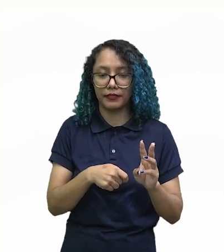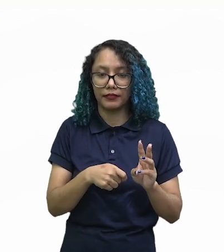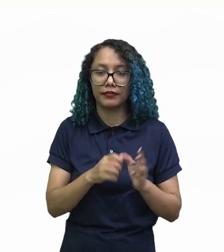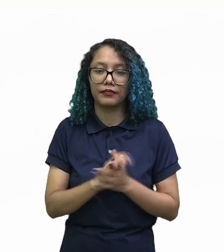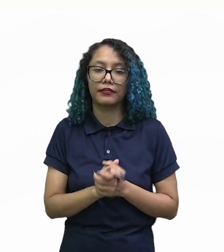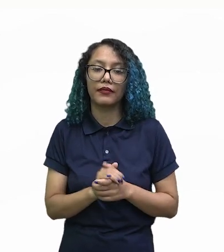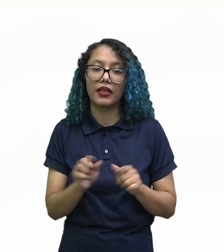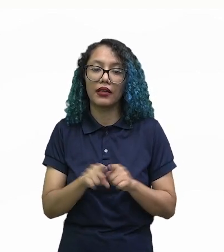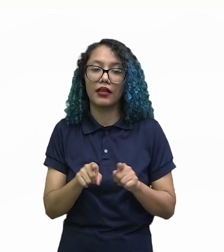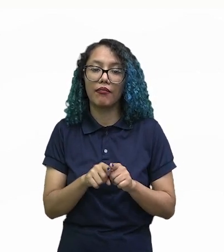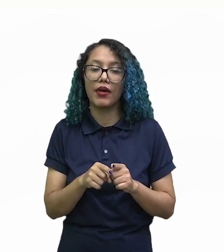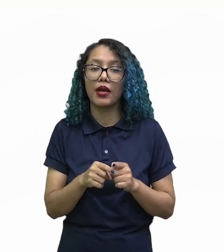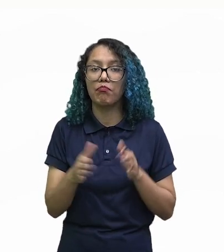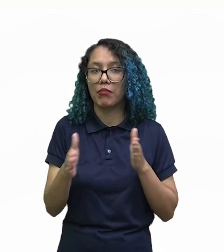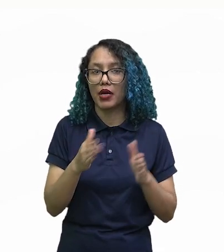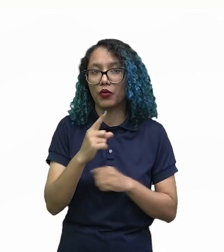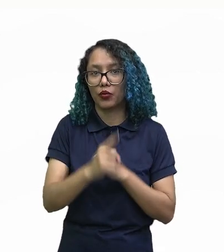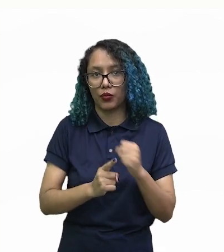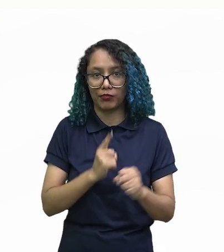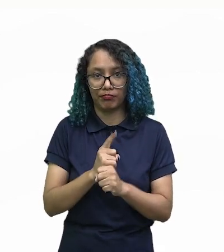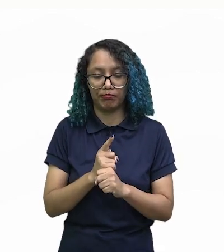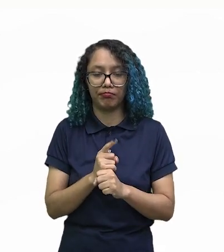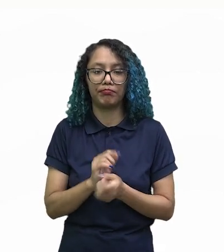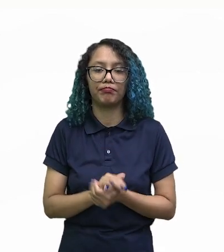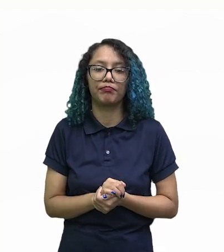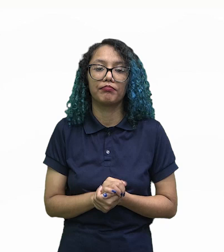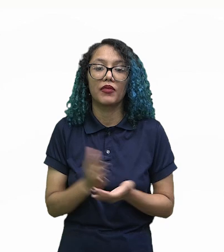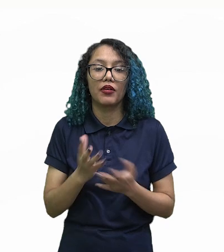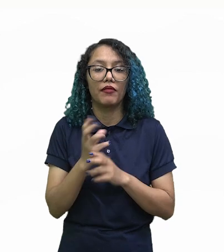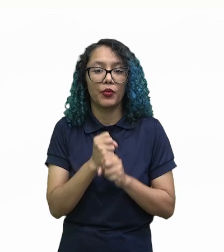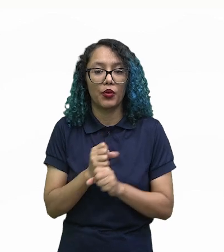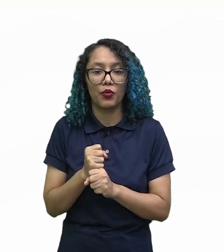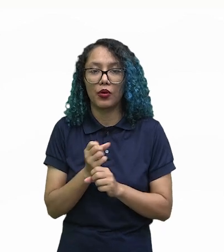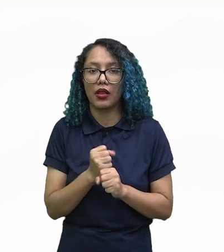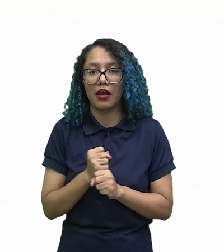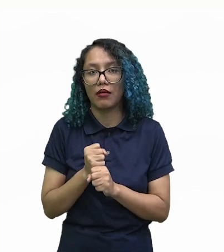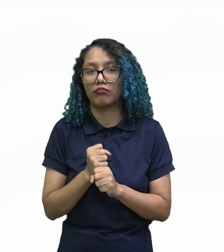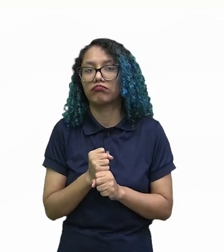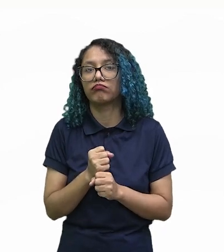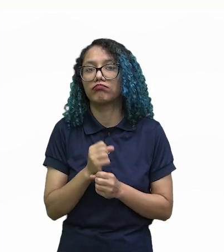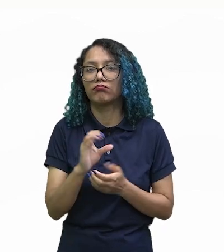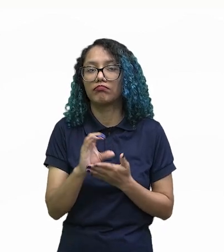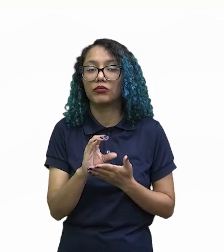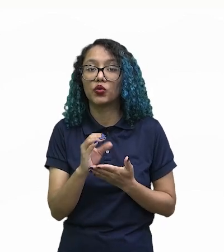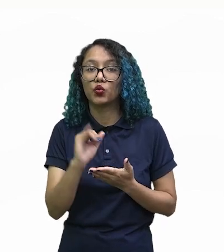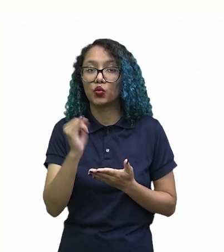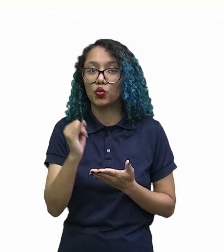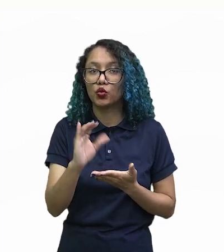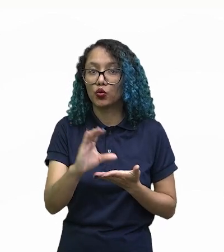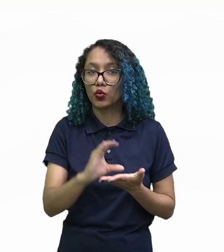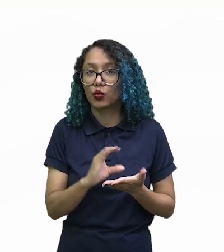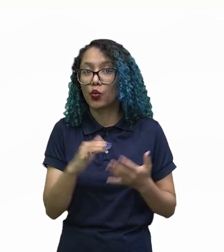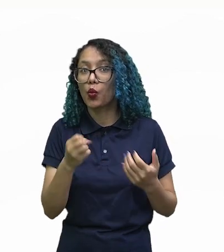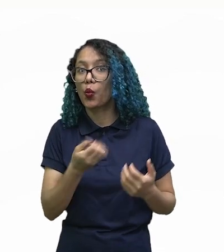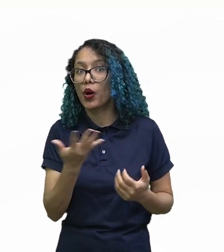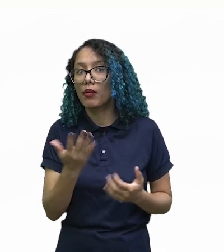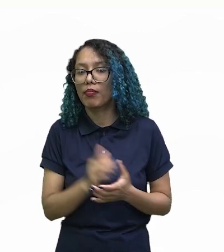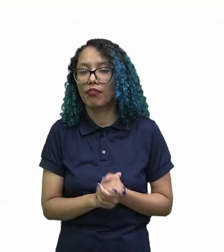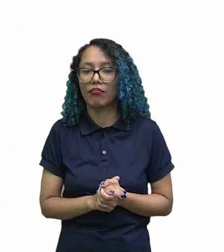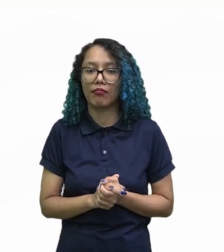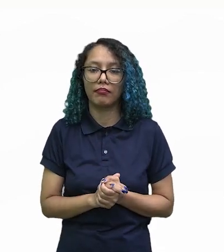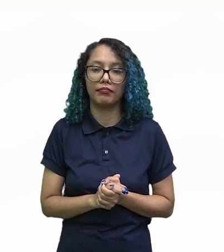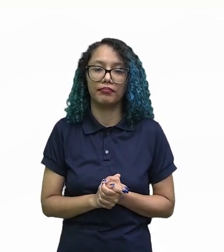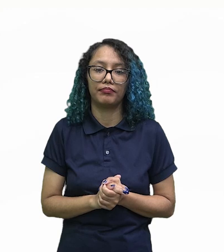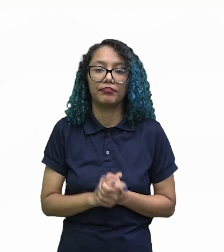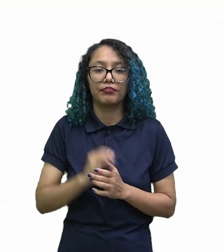ser ali no tempo de um ano. Vamos então aqui calcular qual será os juros que voltarão para você. Juros